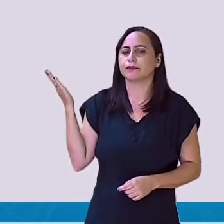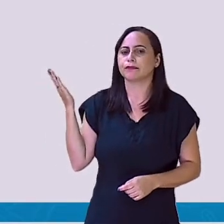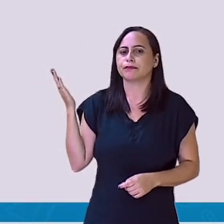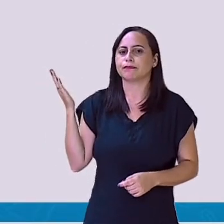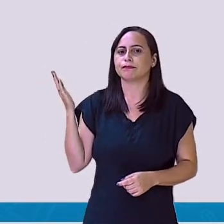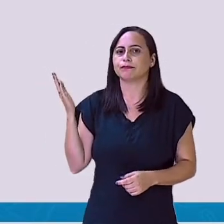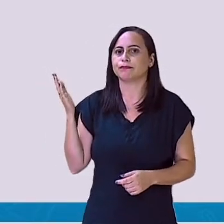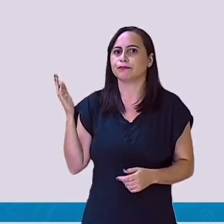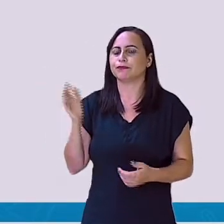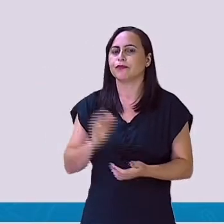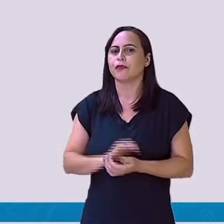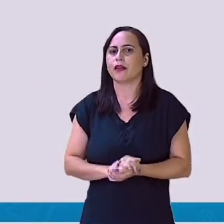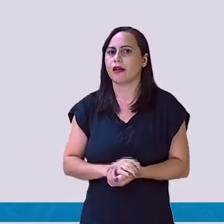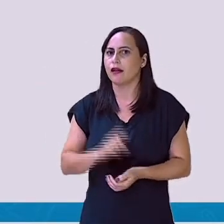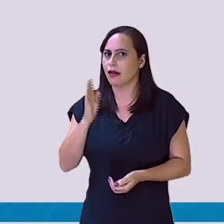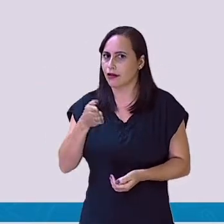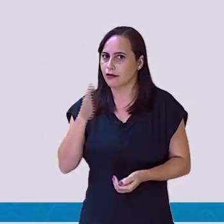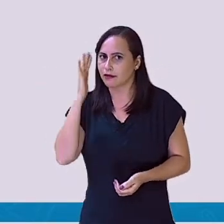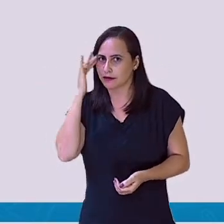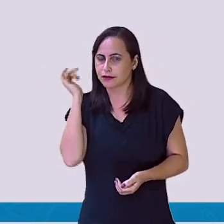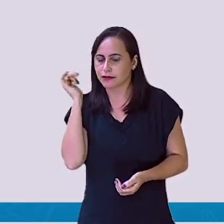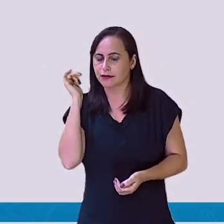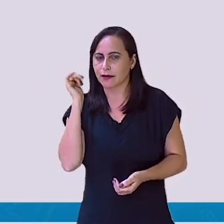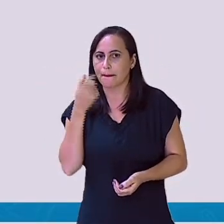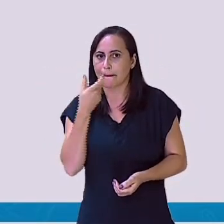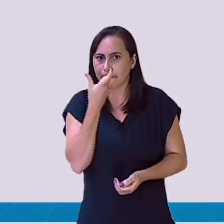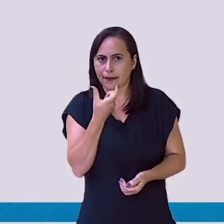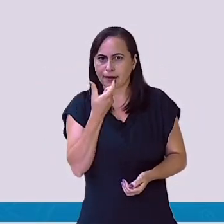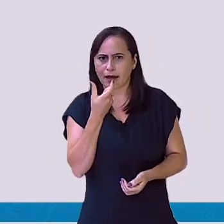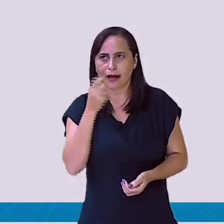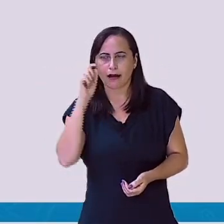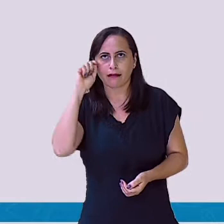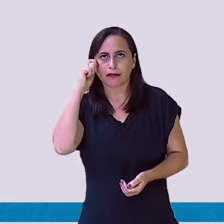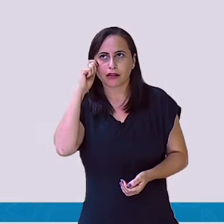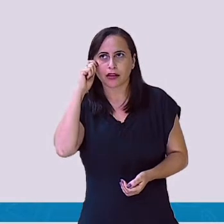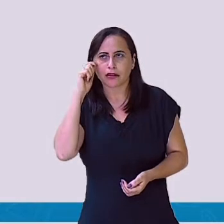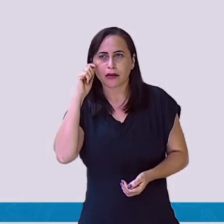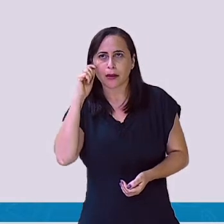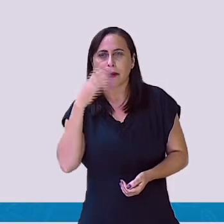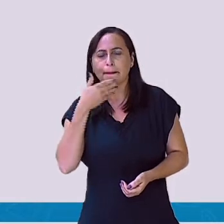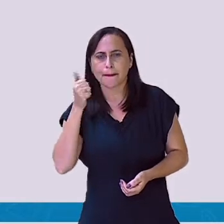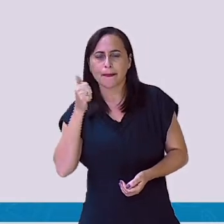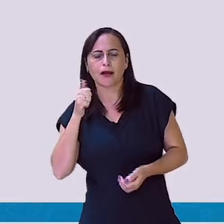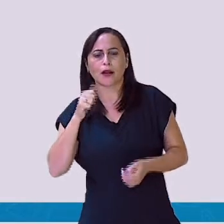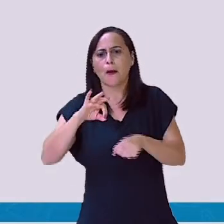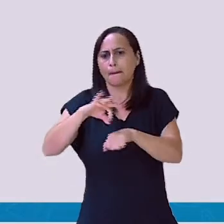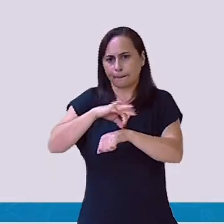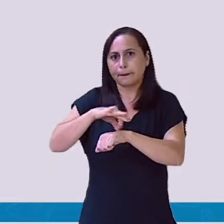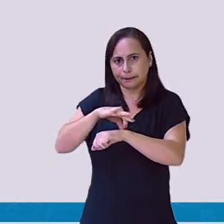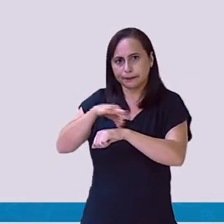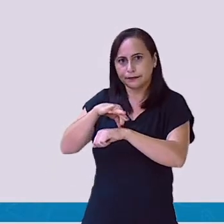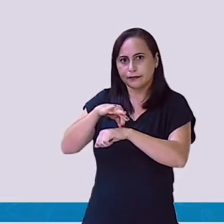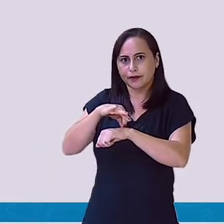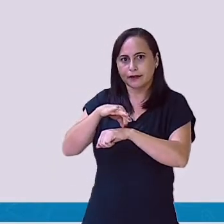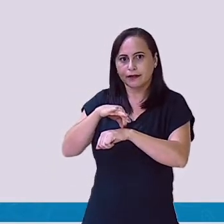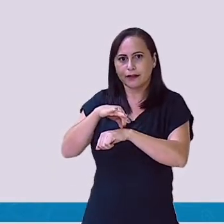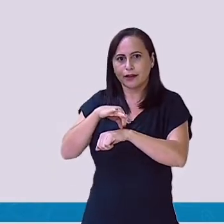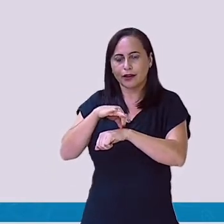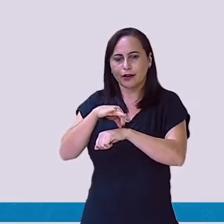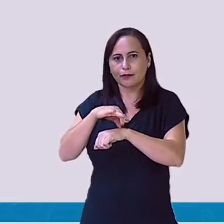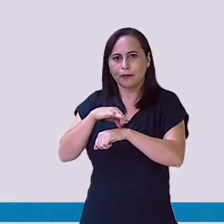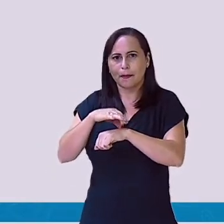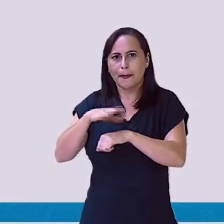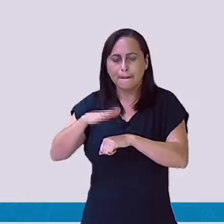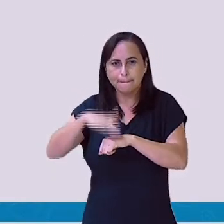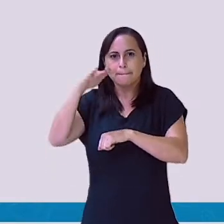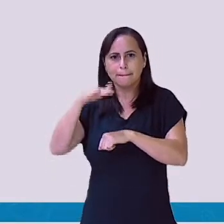fala em negrito, palavra em negrito, é a palavra que está em destaque mais escurinha.